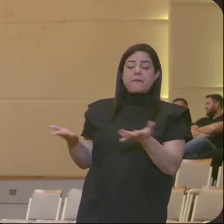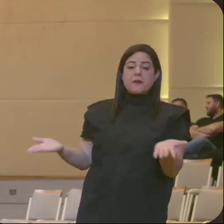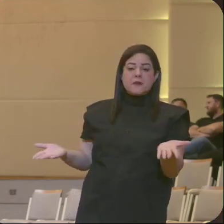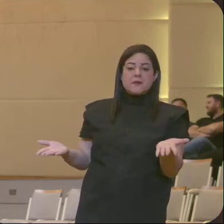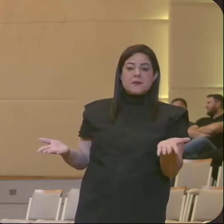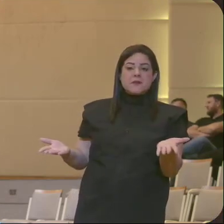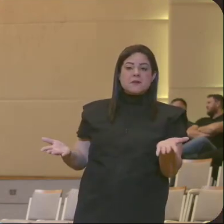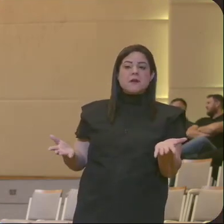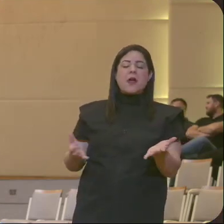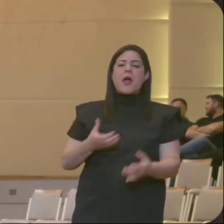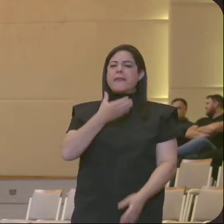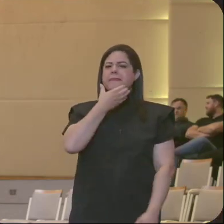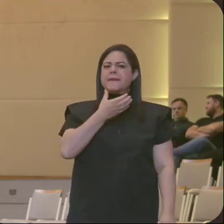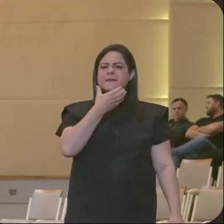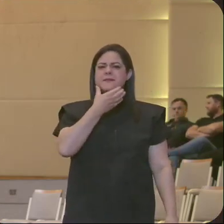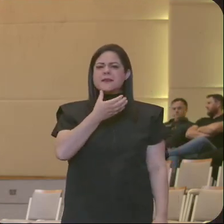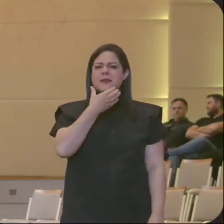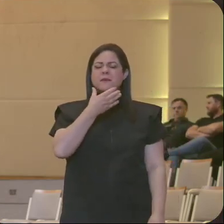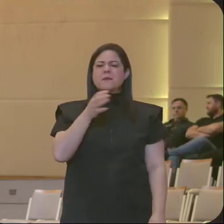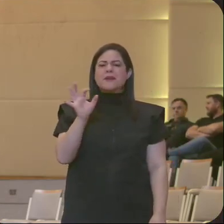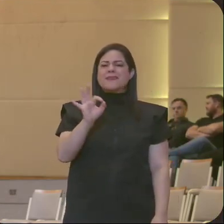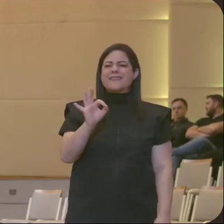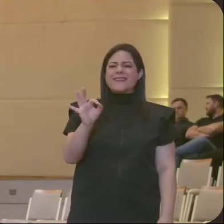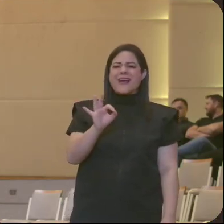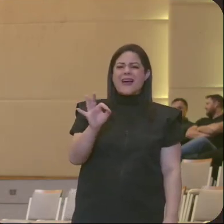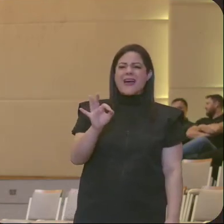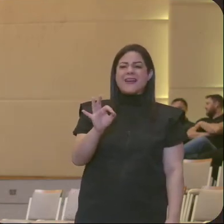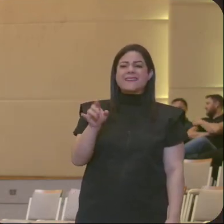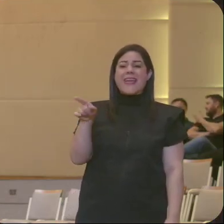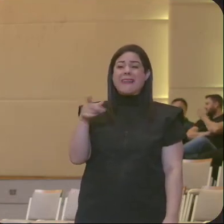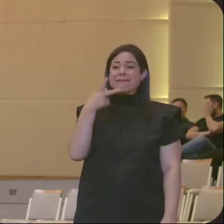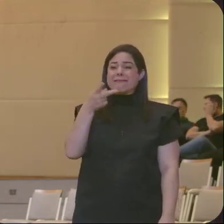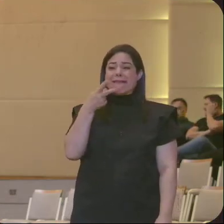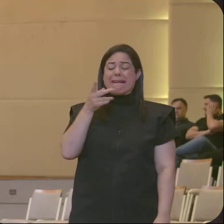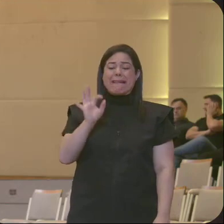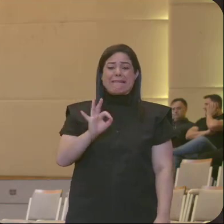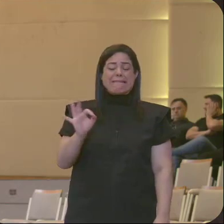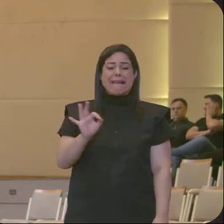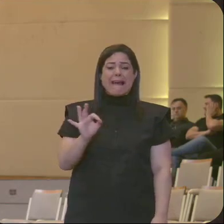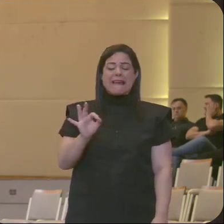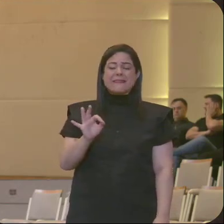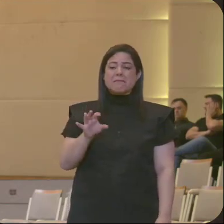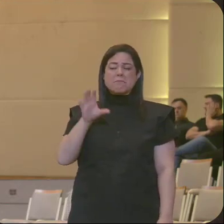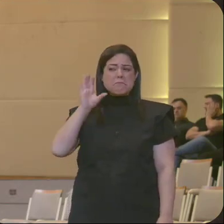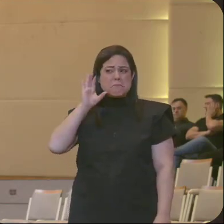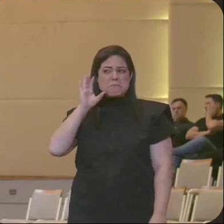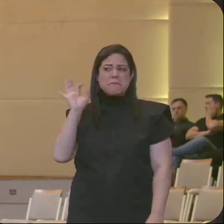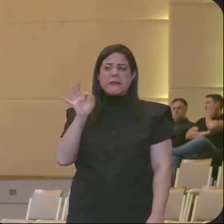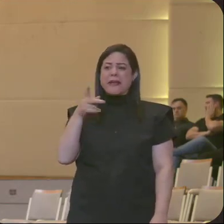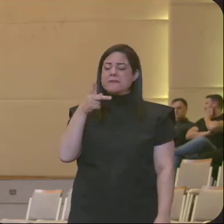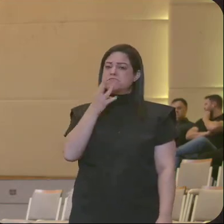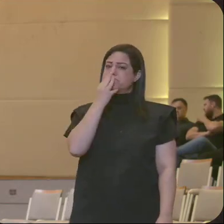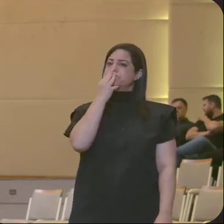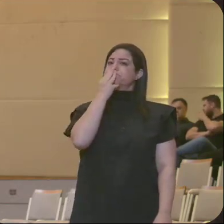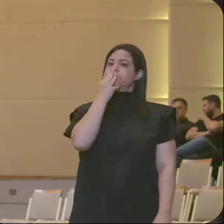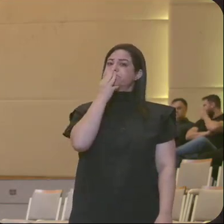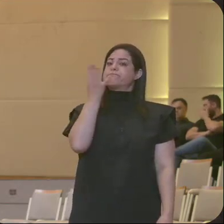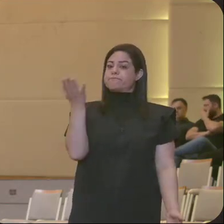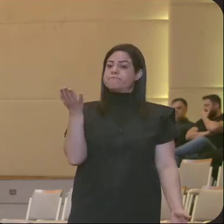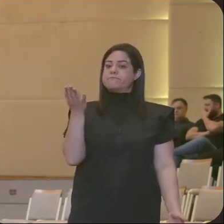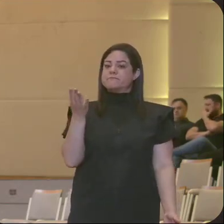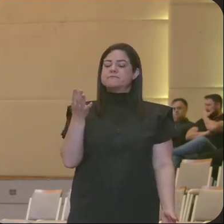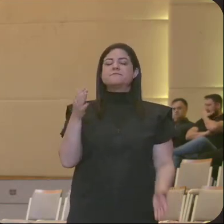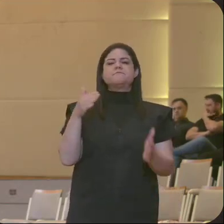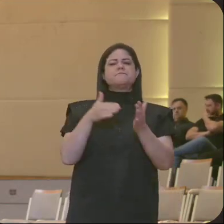desde dezembro sem ouvirmos a voz dele assim audivelmente. Nessa última semana, na